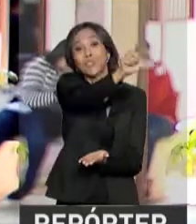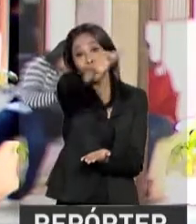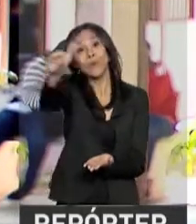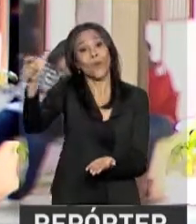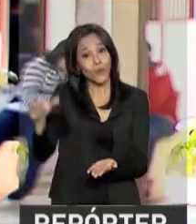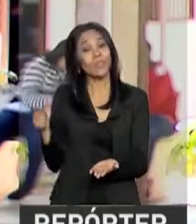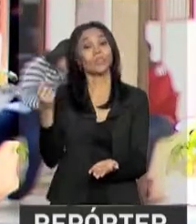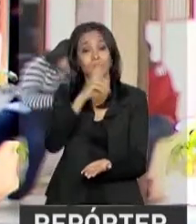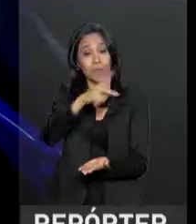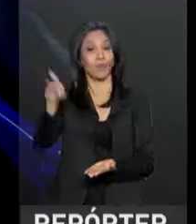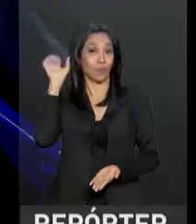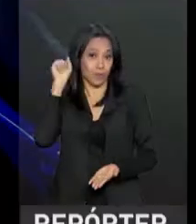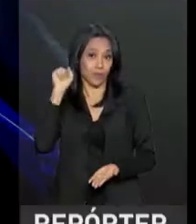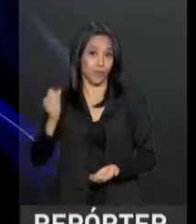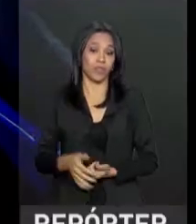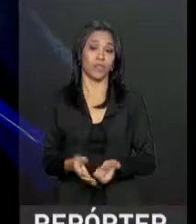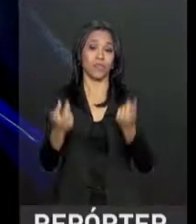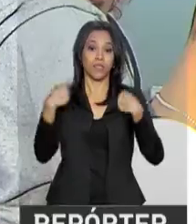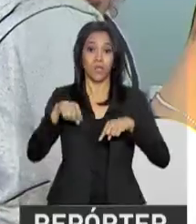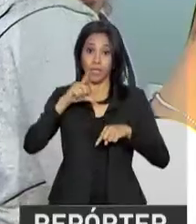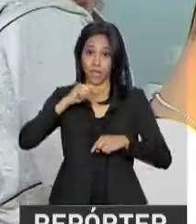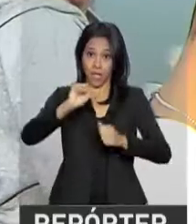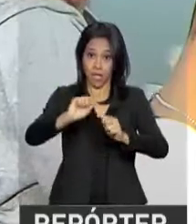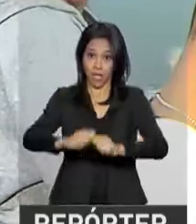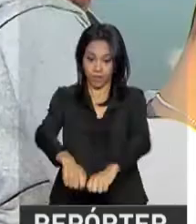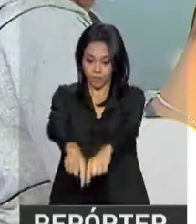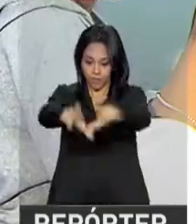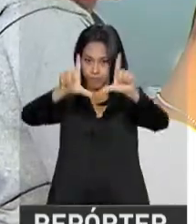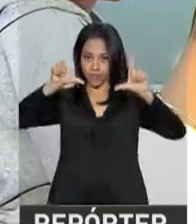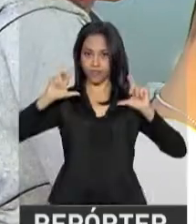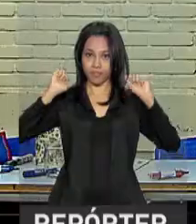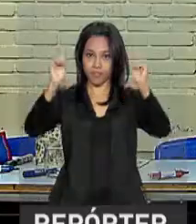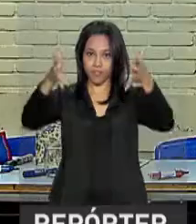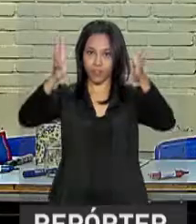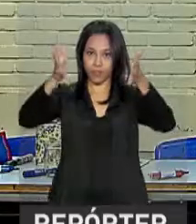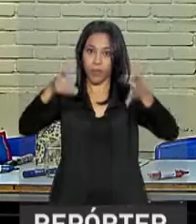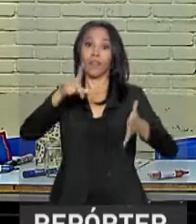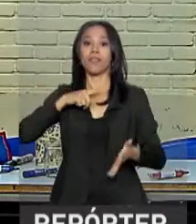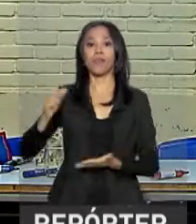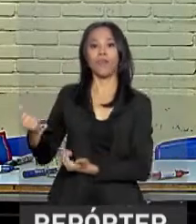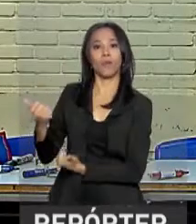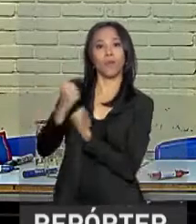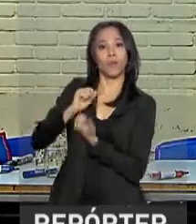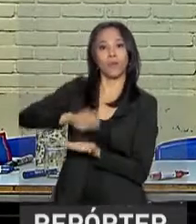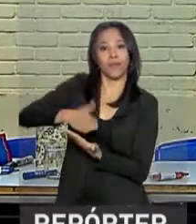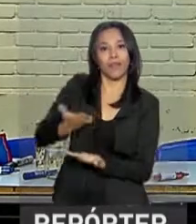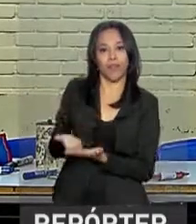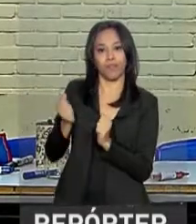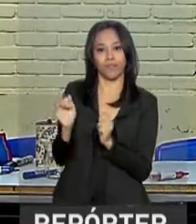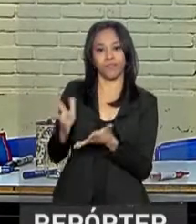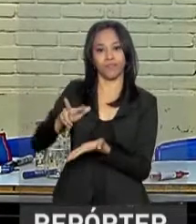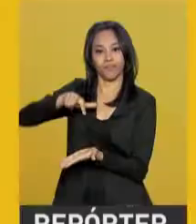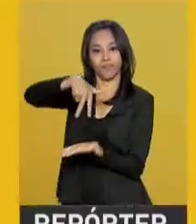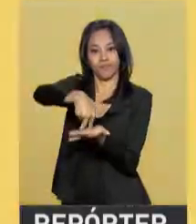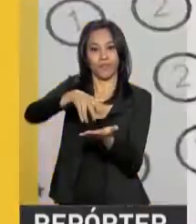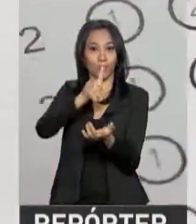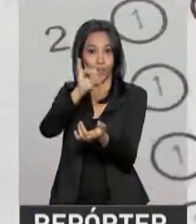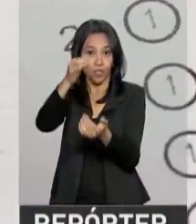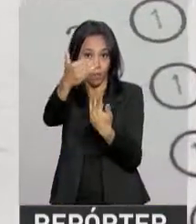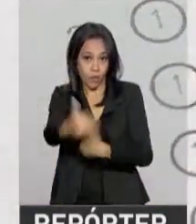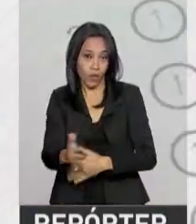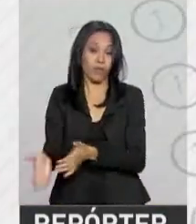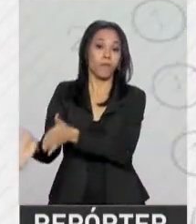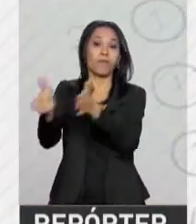aos demais alunos. Além da videoprova, os alunos surdos também poderão contar com intérpretes de Libras na sala de prova. Em